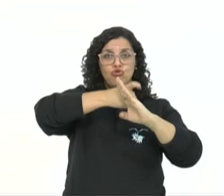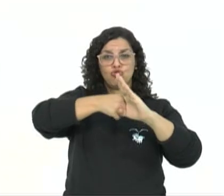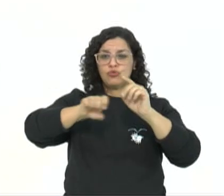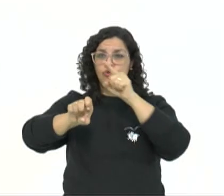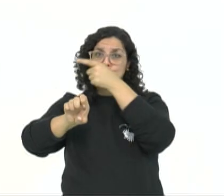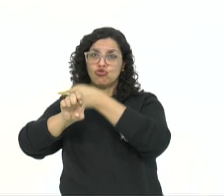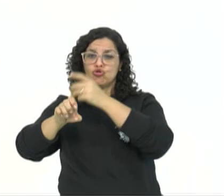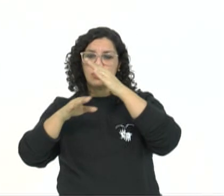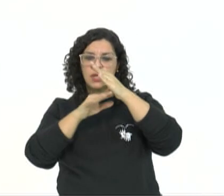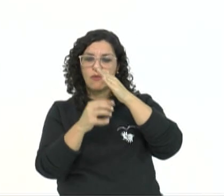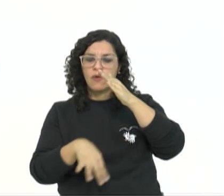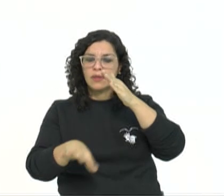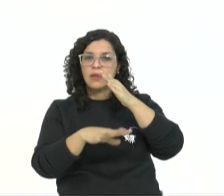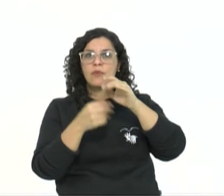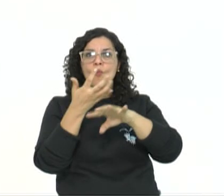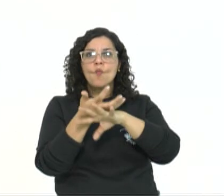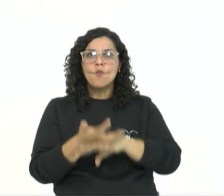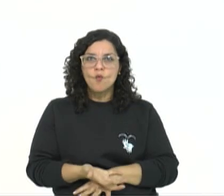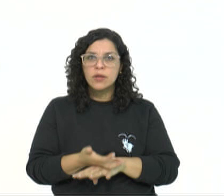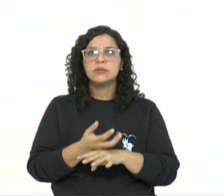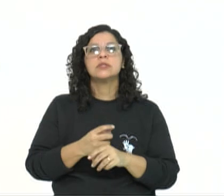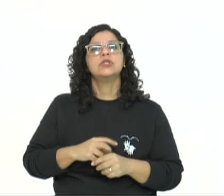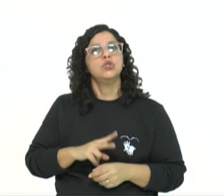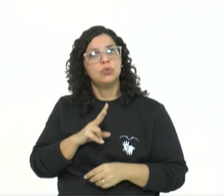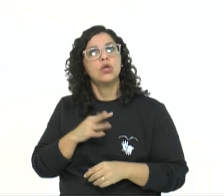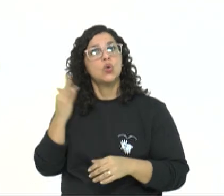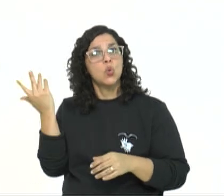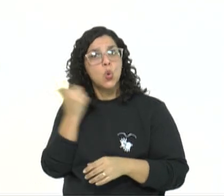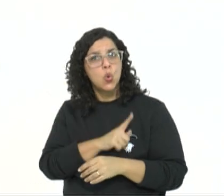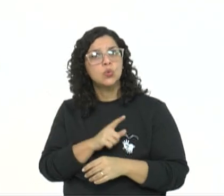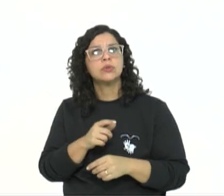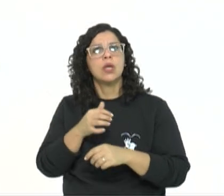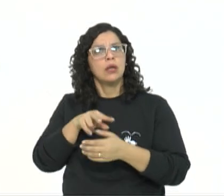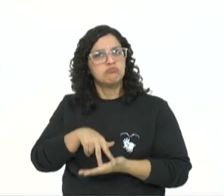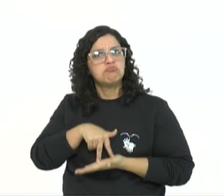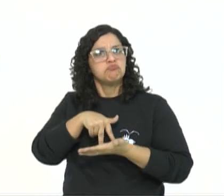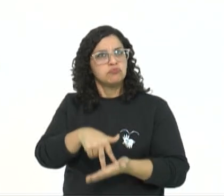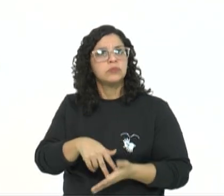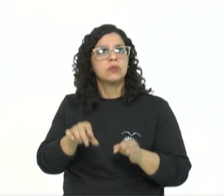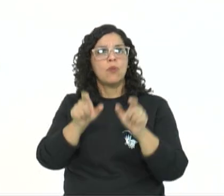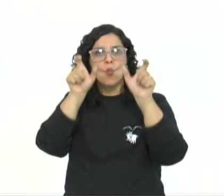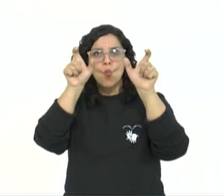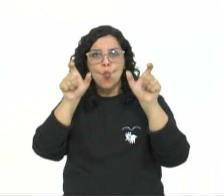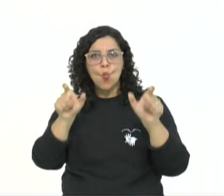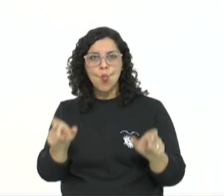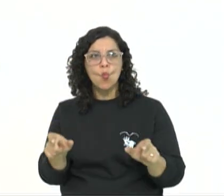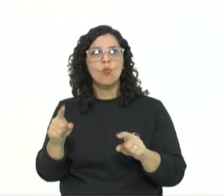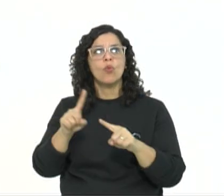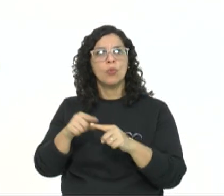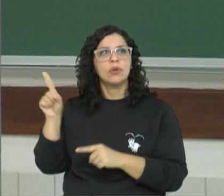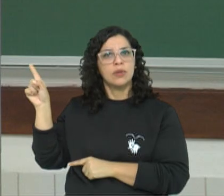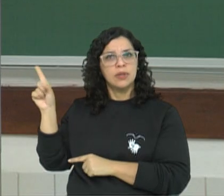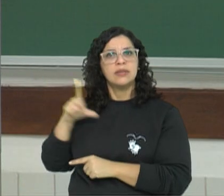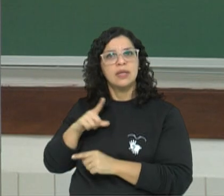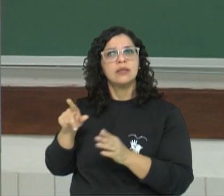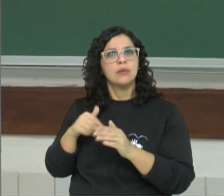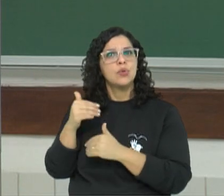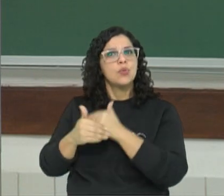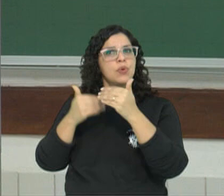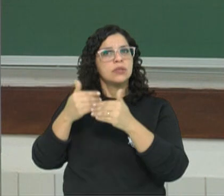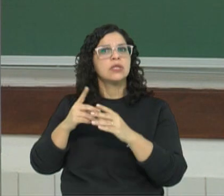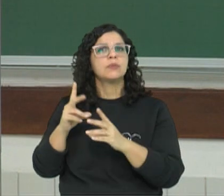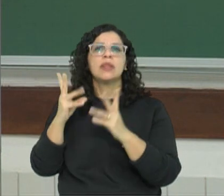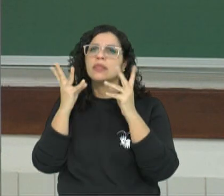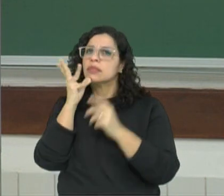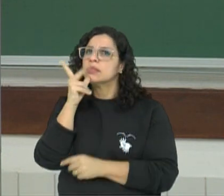concreto sem perder a questão da resistência, né? Veja que a espessura aqui ela é um grande problema, porque por causa do processo de